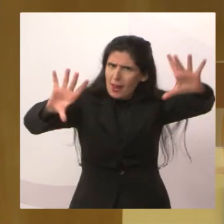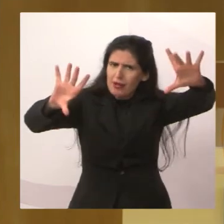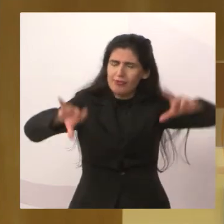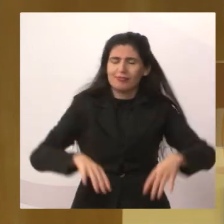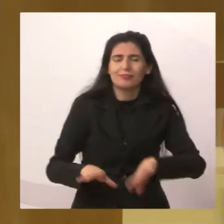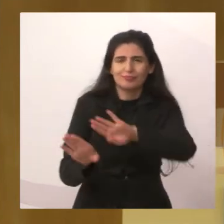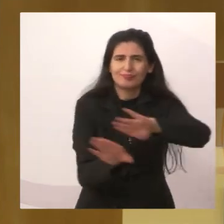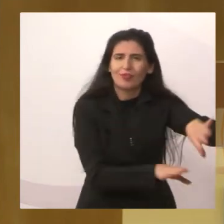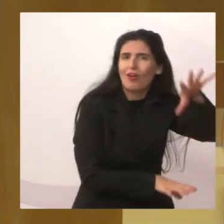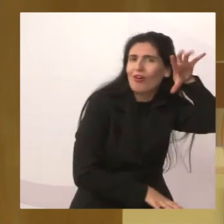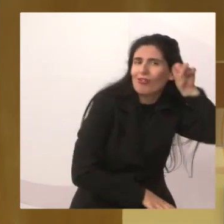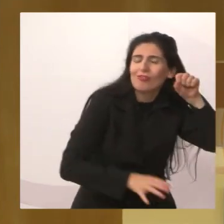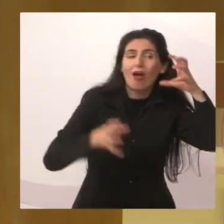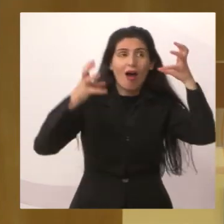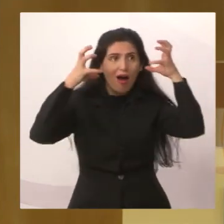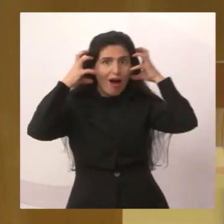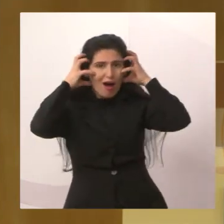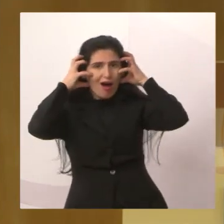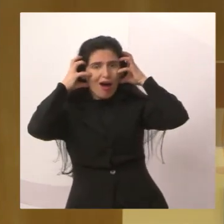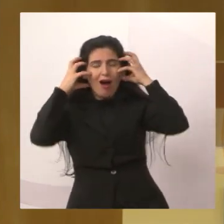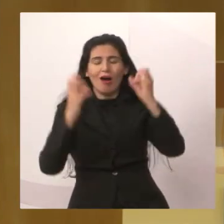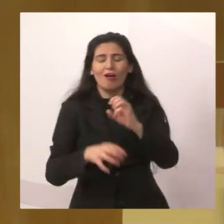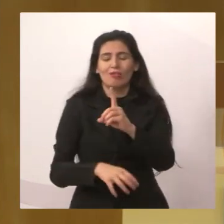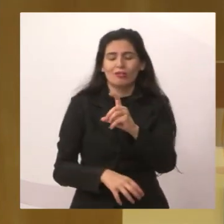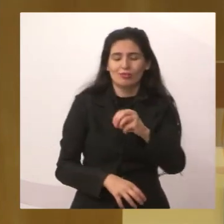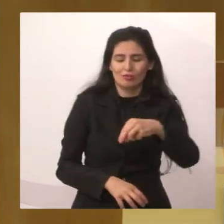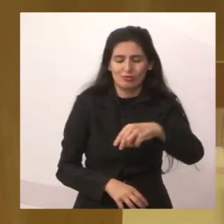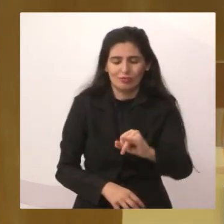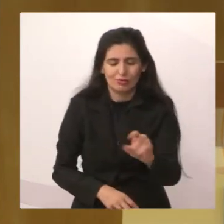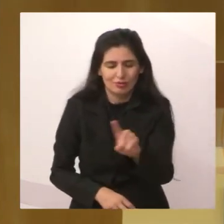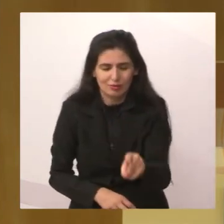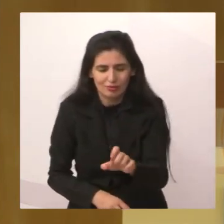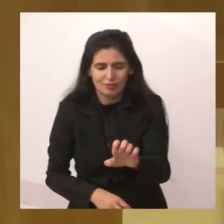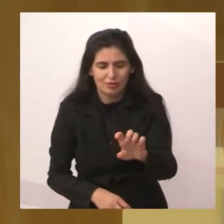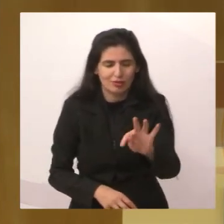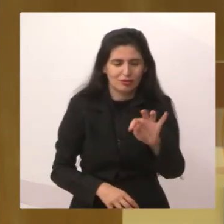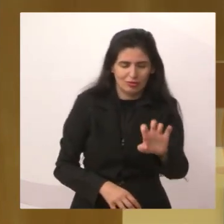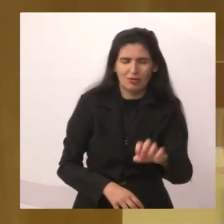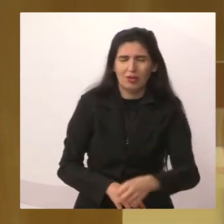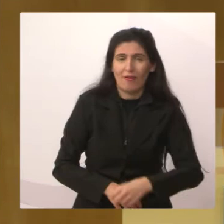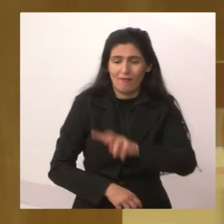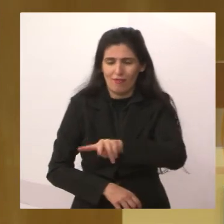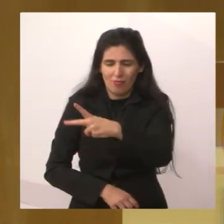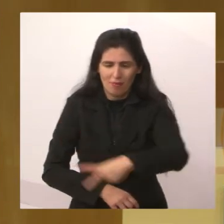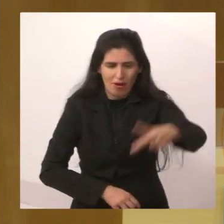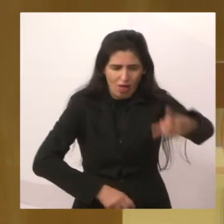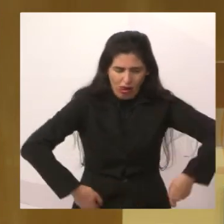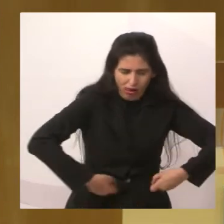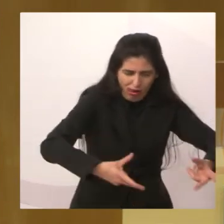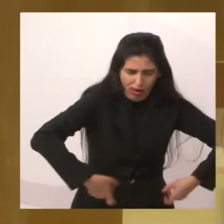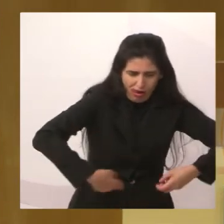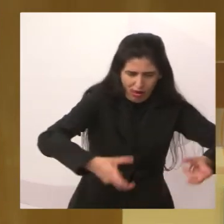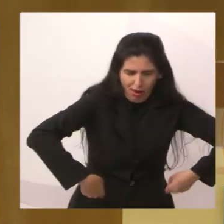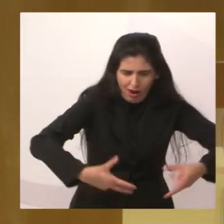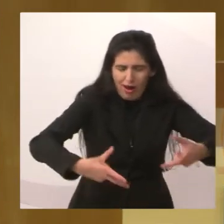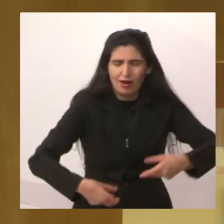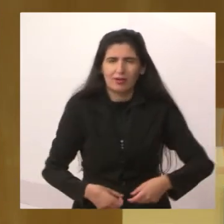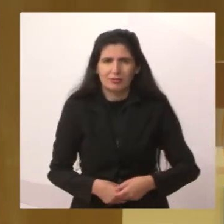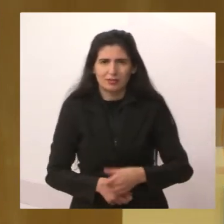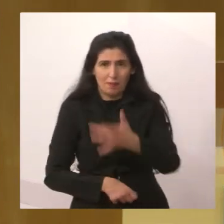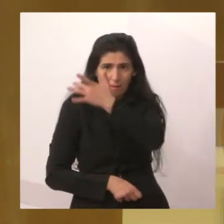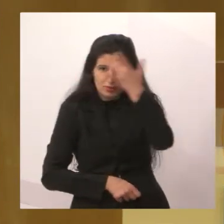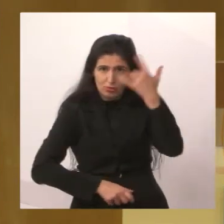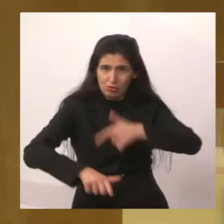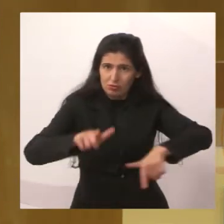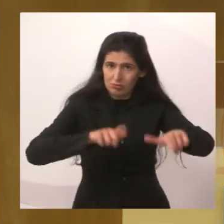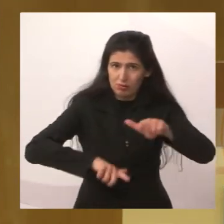fazendo uma reportagem dizendo, né, que o Vale do Paraíba quanto gasta com os parlamentares. E cada um paga em